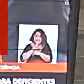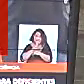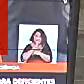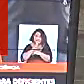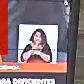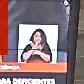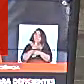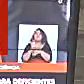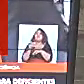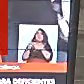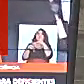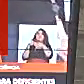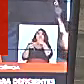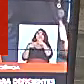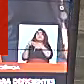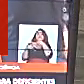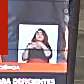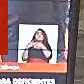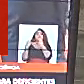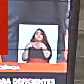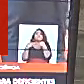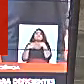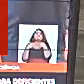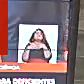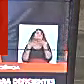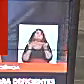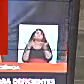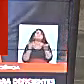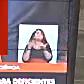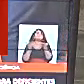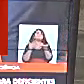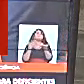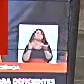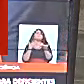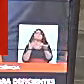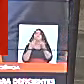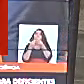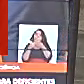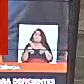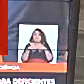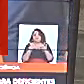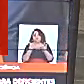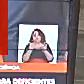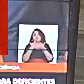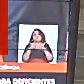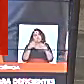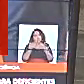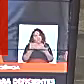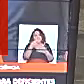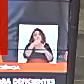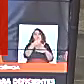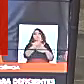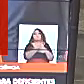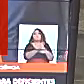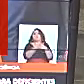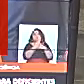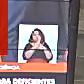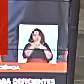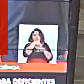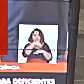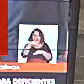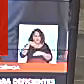resto da semana sem poder usufruir desse serviço. Então, a gente tem sido procurado no Ministério Público muitas vezes para